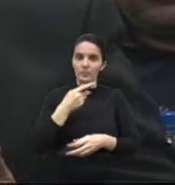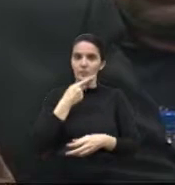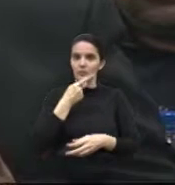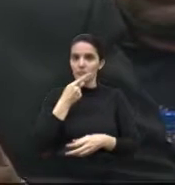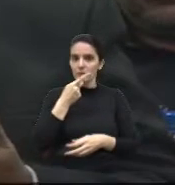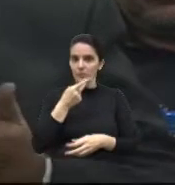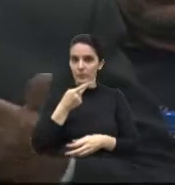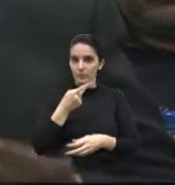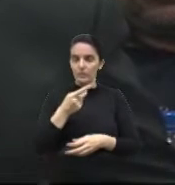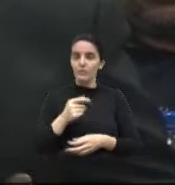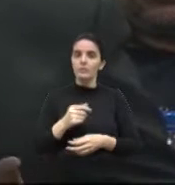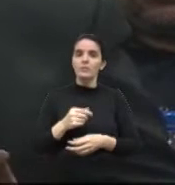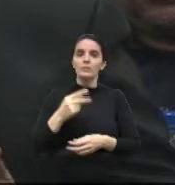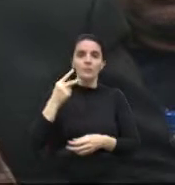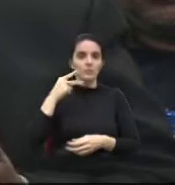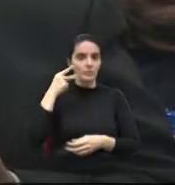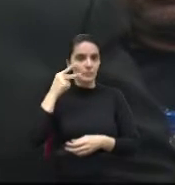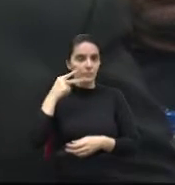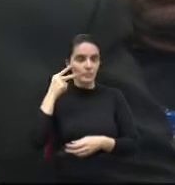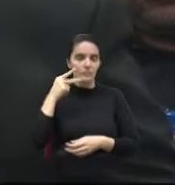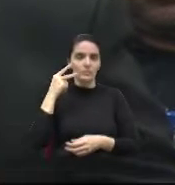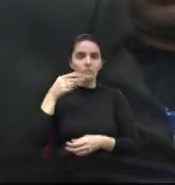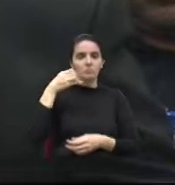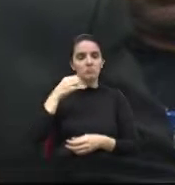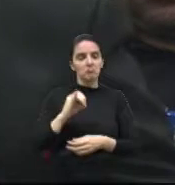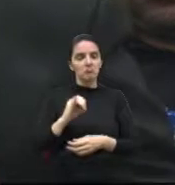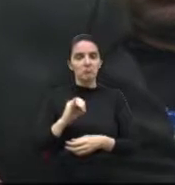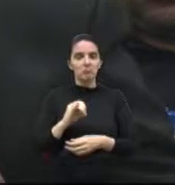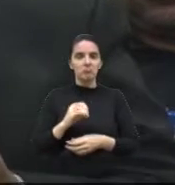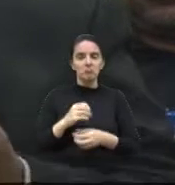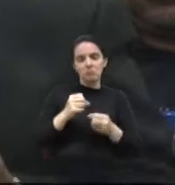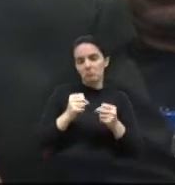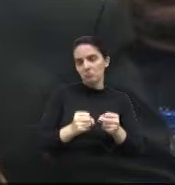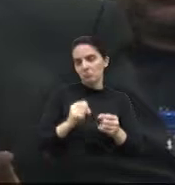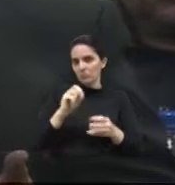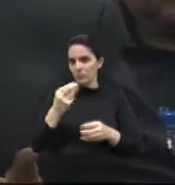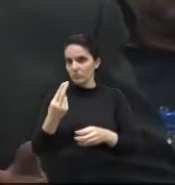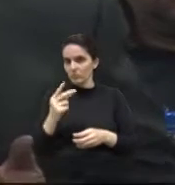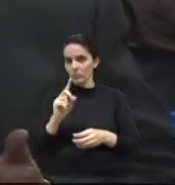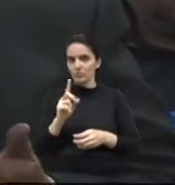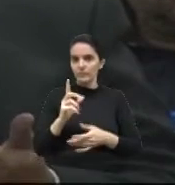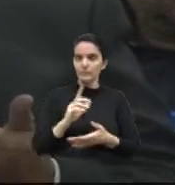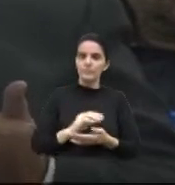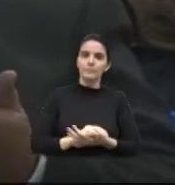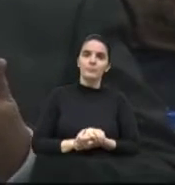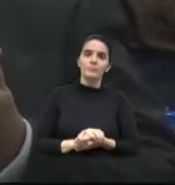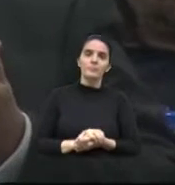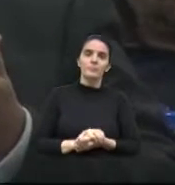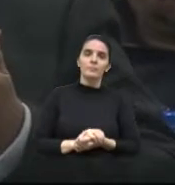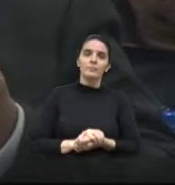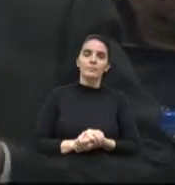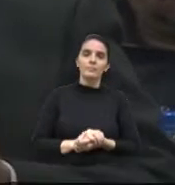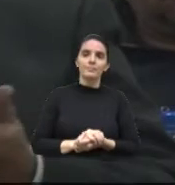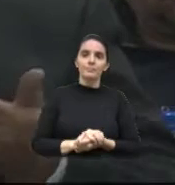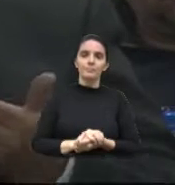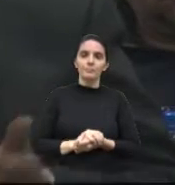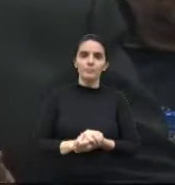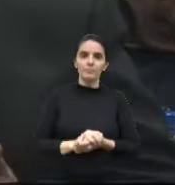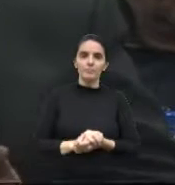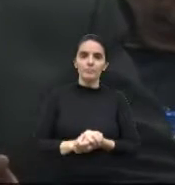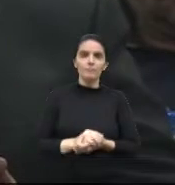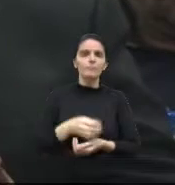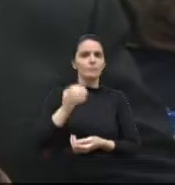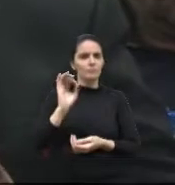para poder estar analisando esta situação. É óbvio que quando nós temos um projeto